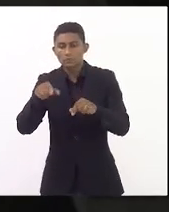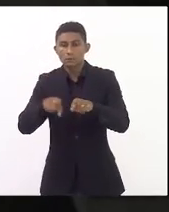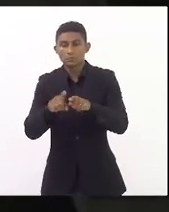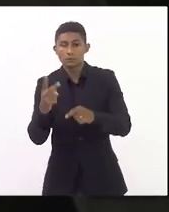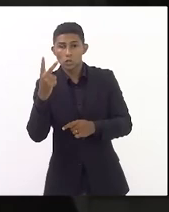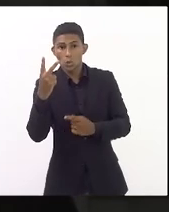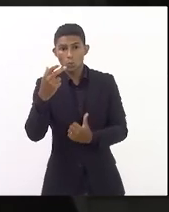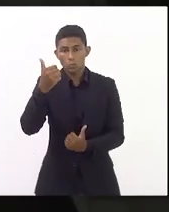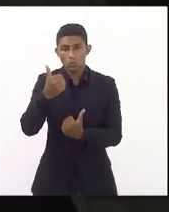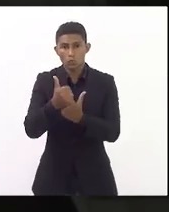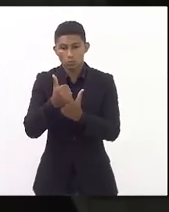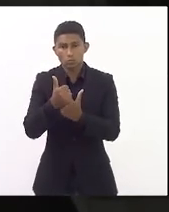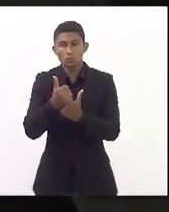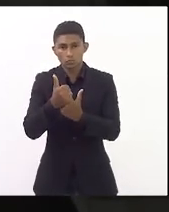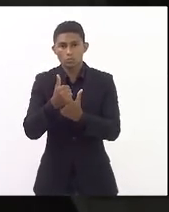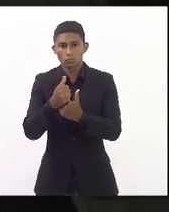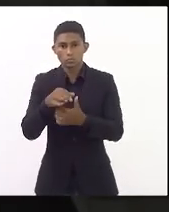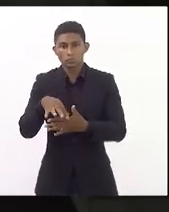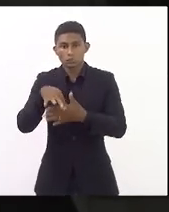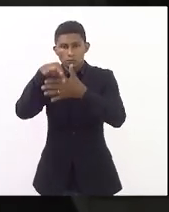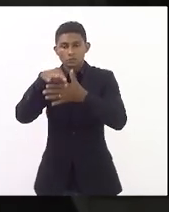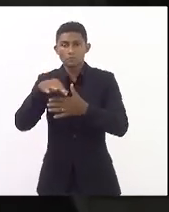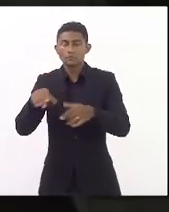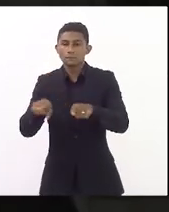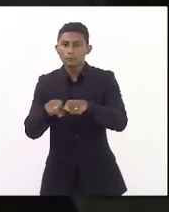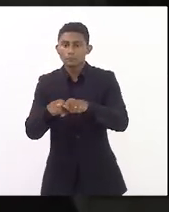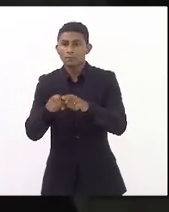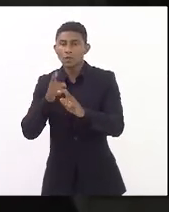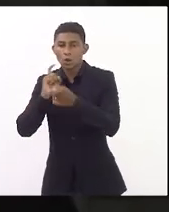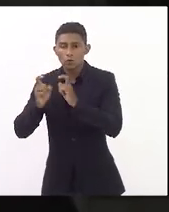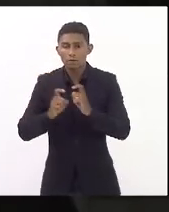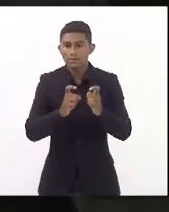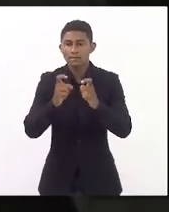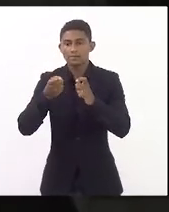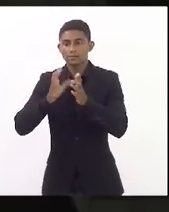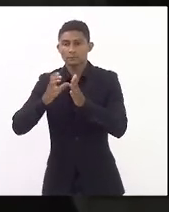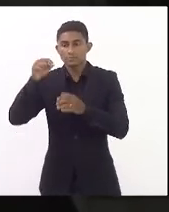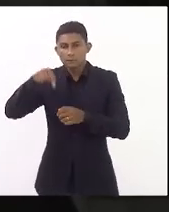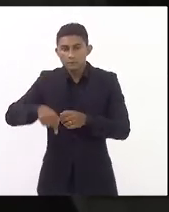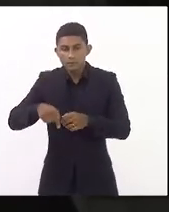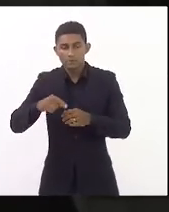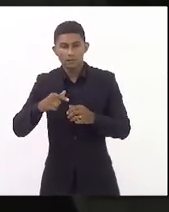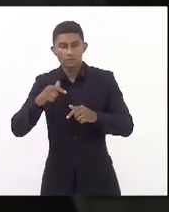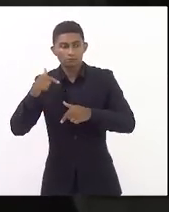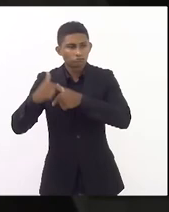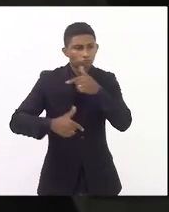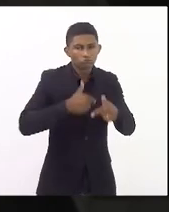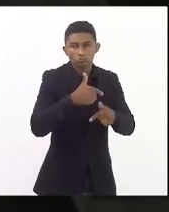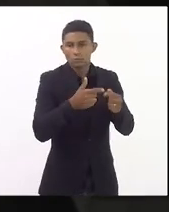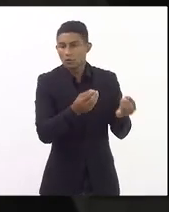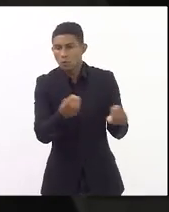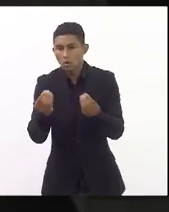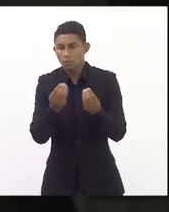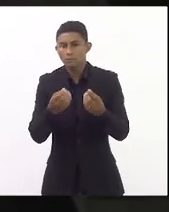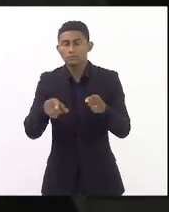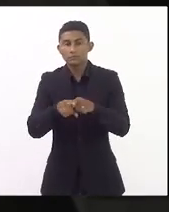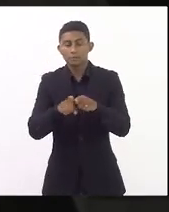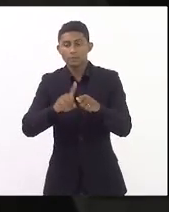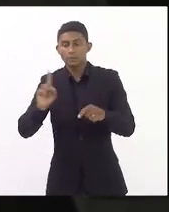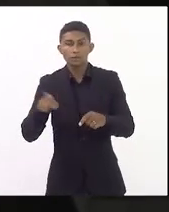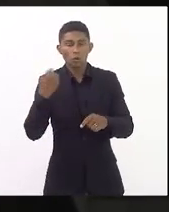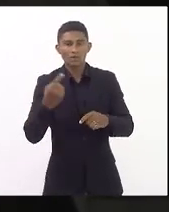vice-líderes, para conversar um pouco sobre a atuação da bancada, e também sobre as questões de